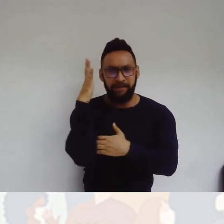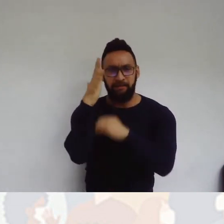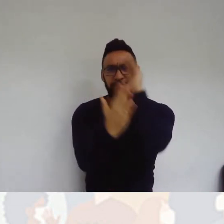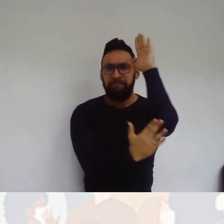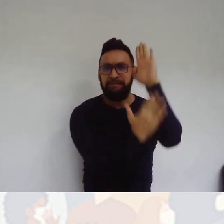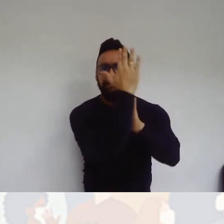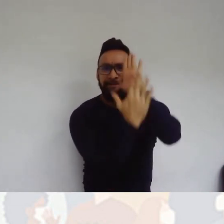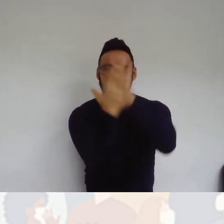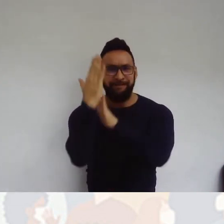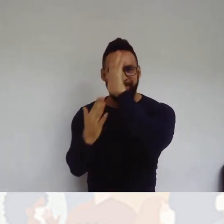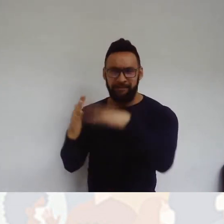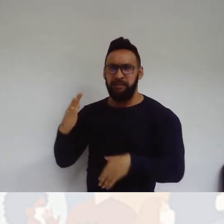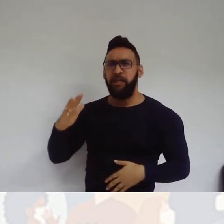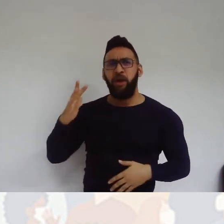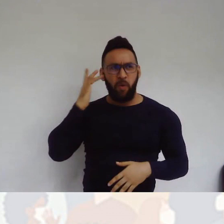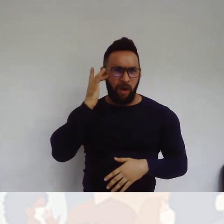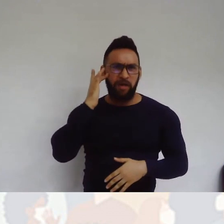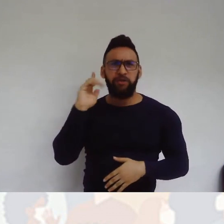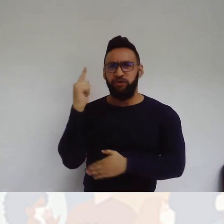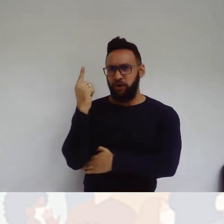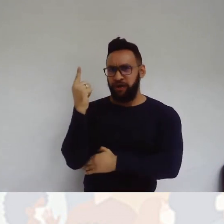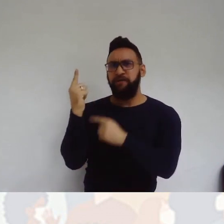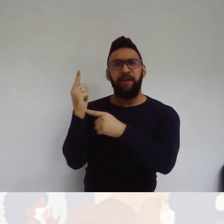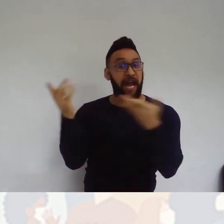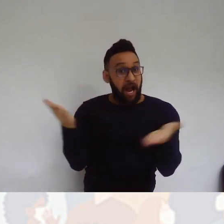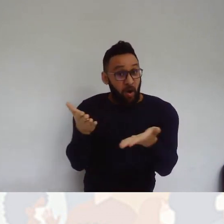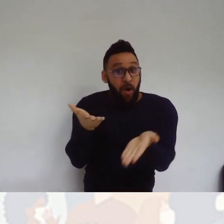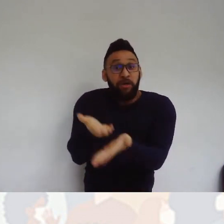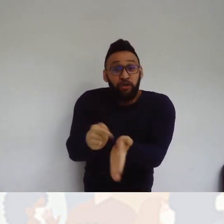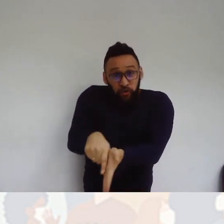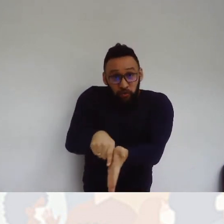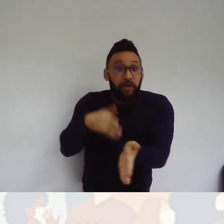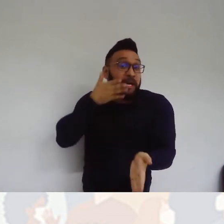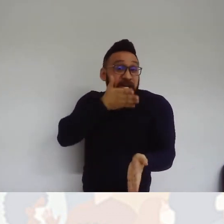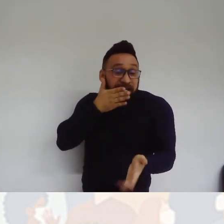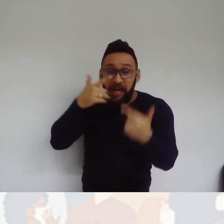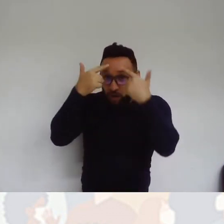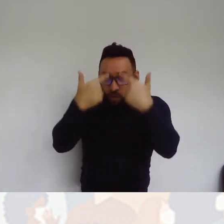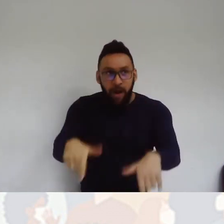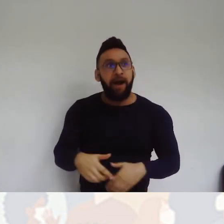todo mundo da geografia está estudando linguagem, está estudando discurso, né? Vou passar aqui os